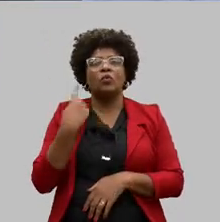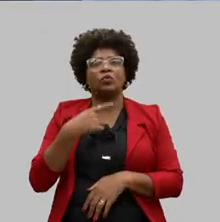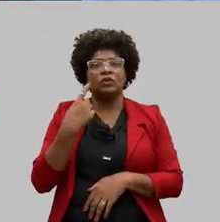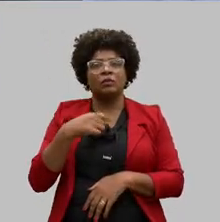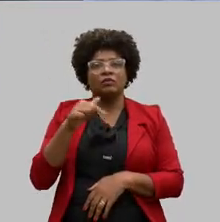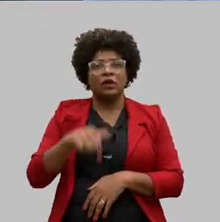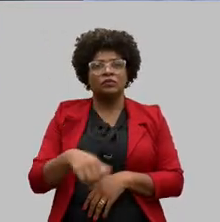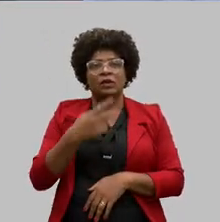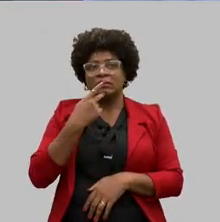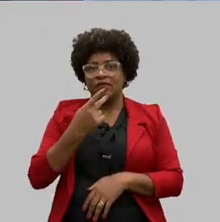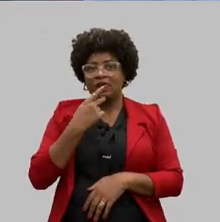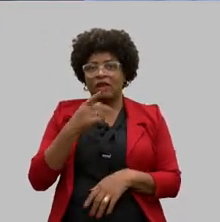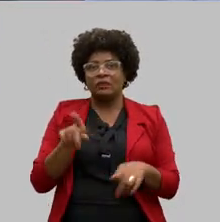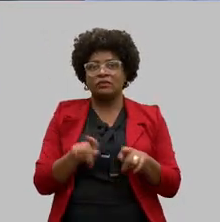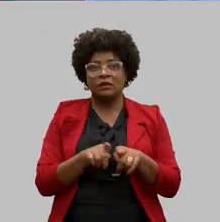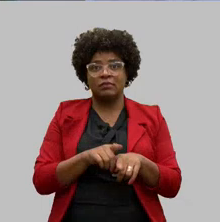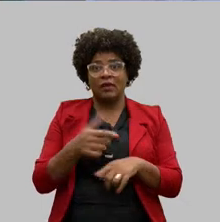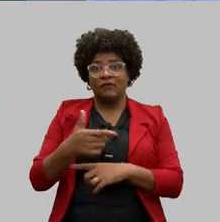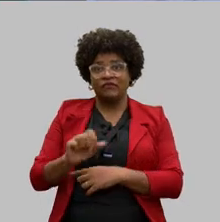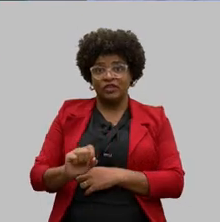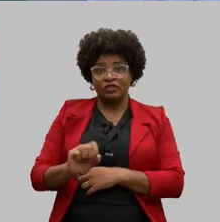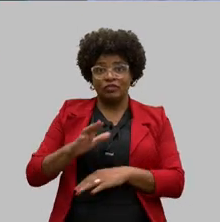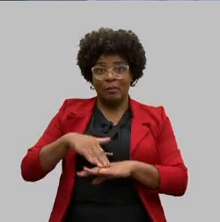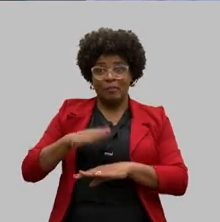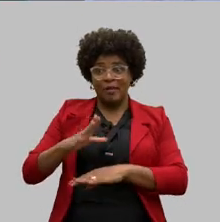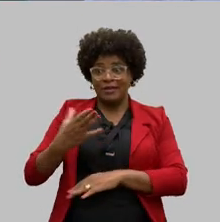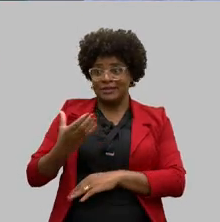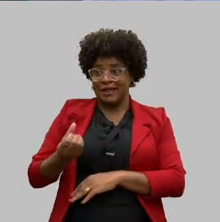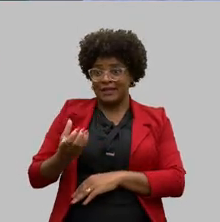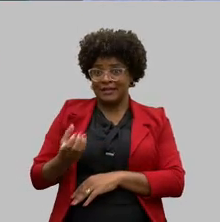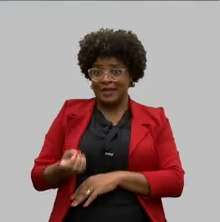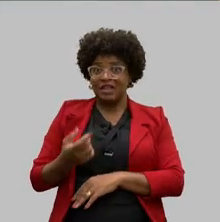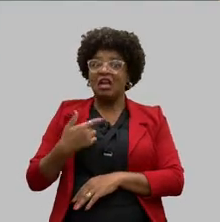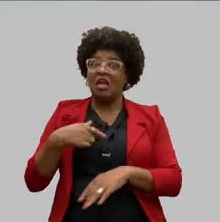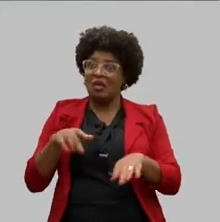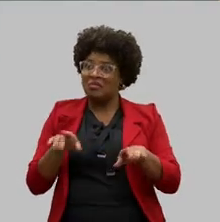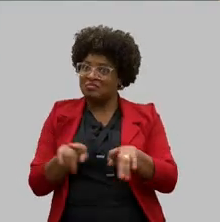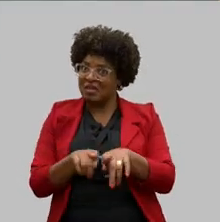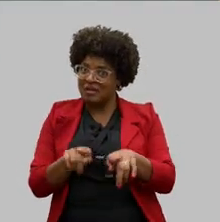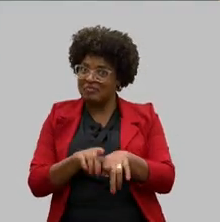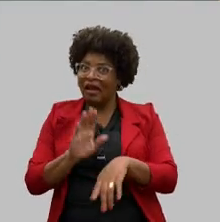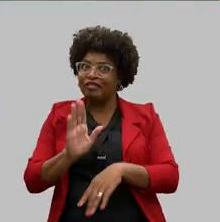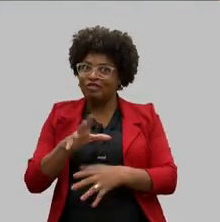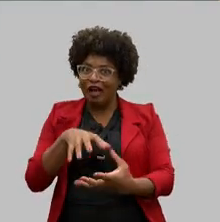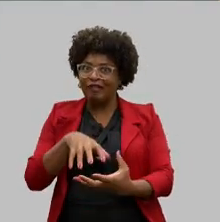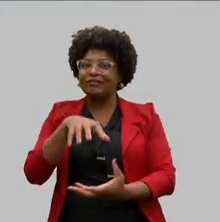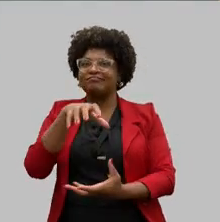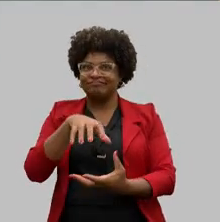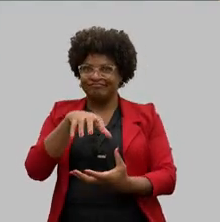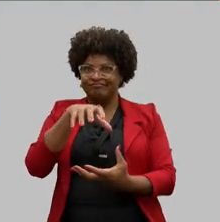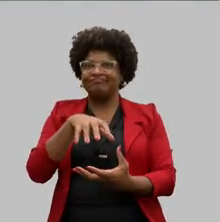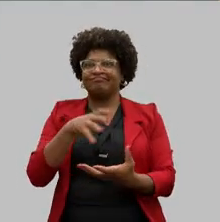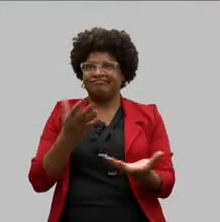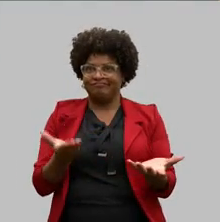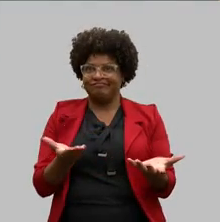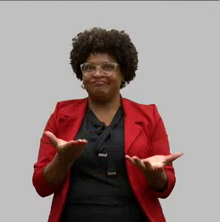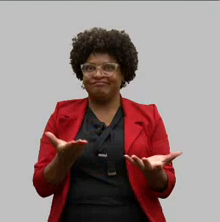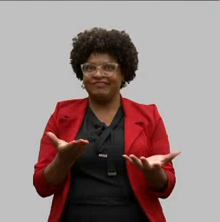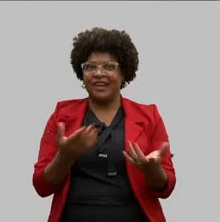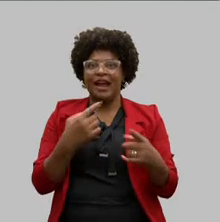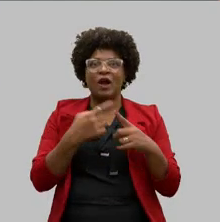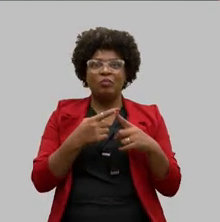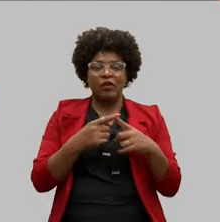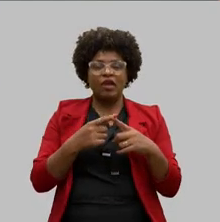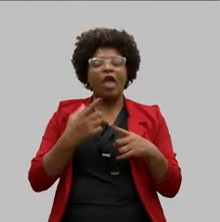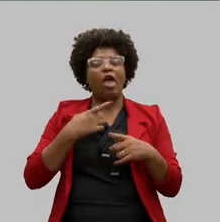anos a metade vai estar com mais de 60 eu já vou est lá também então já vou ter entrado no na outra metade dos idosos per chegar